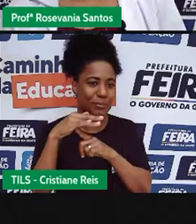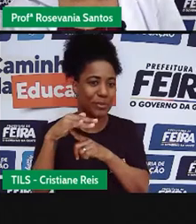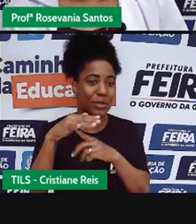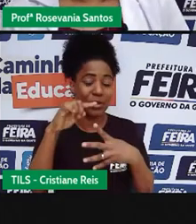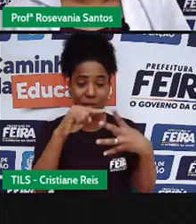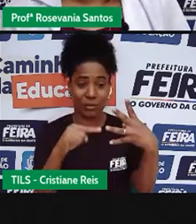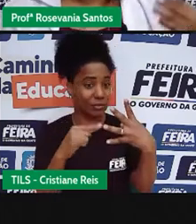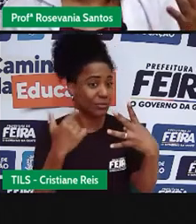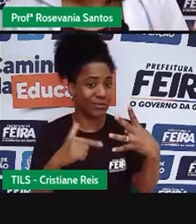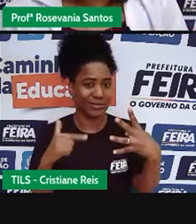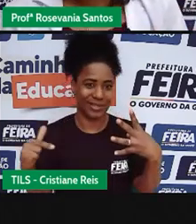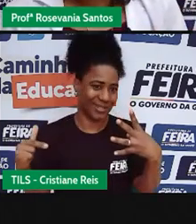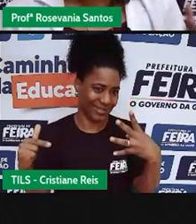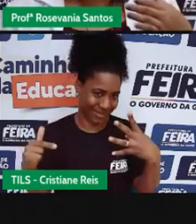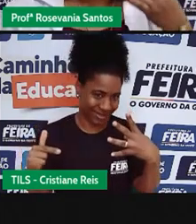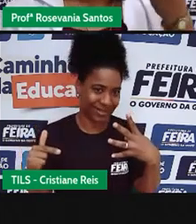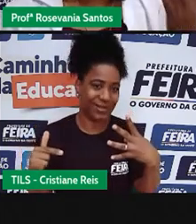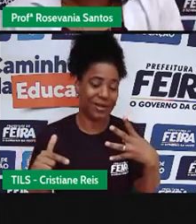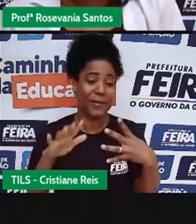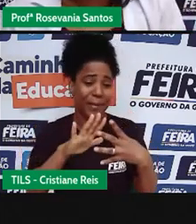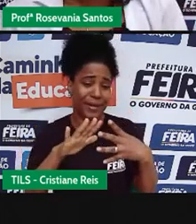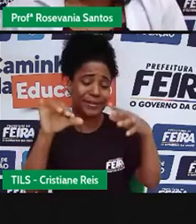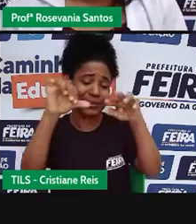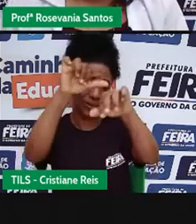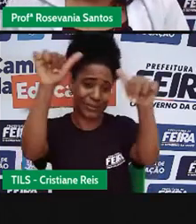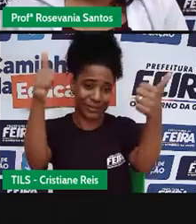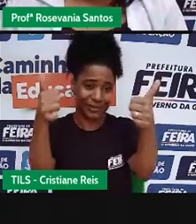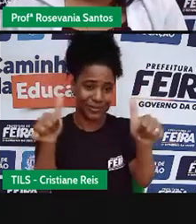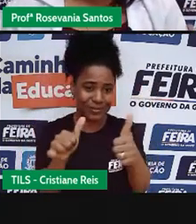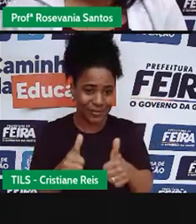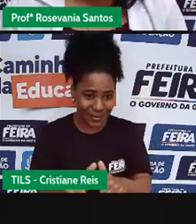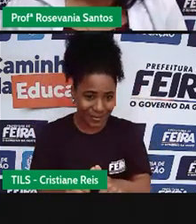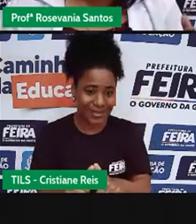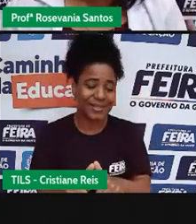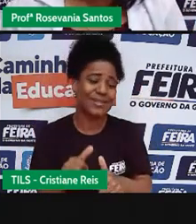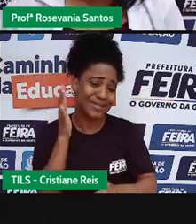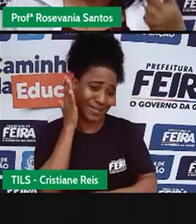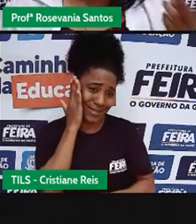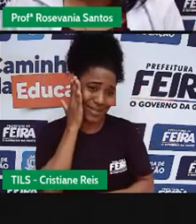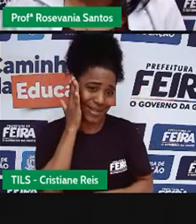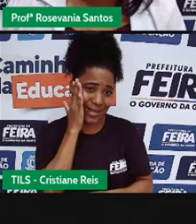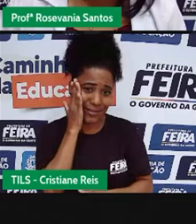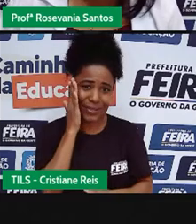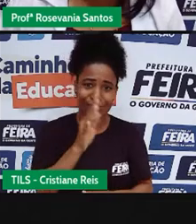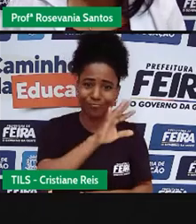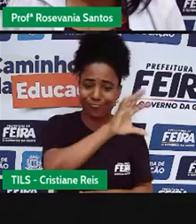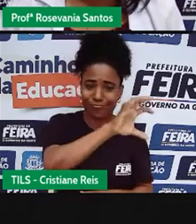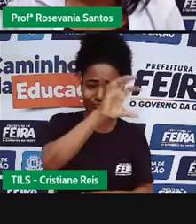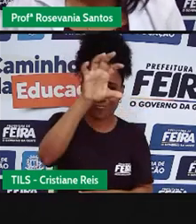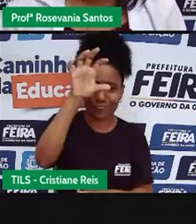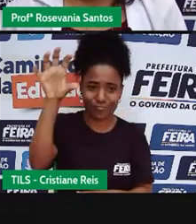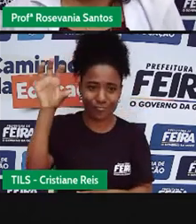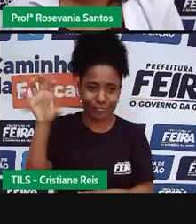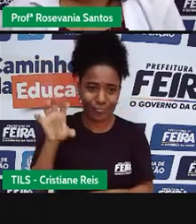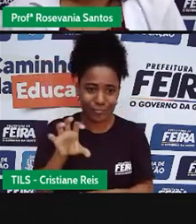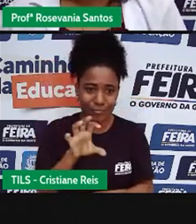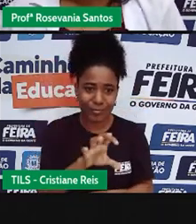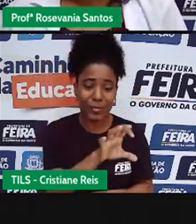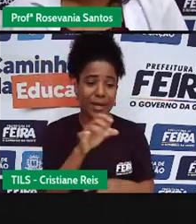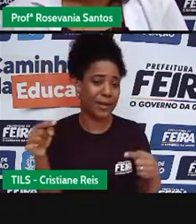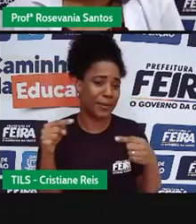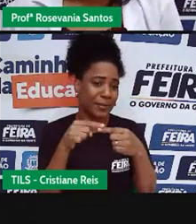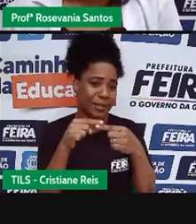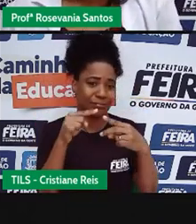calendário, mas no mapa e no ambiente a gente vai ter mesmo as duas estações, uma seca e